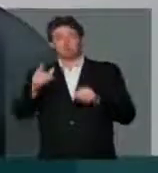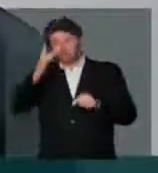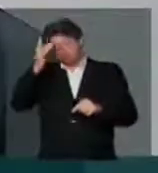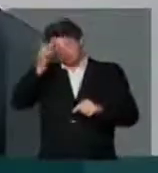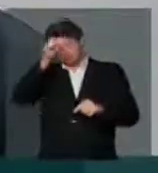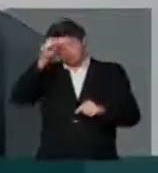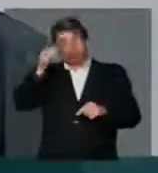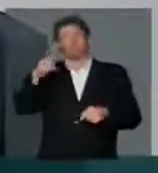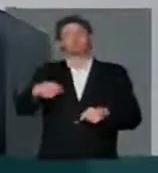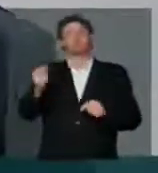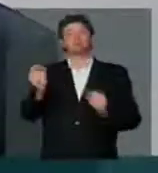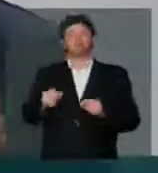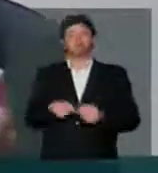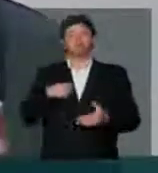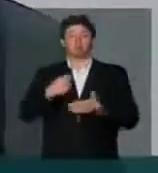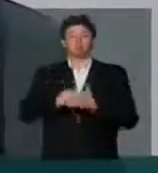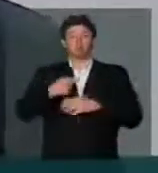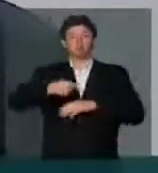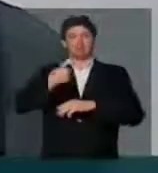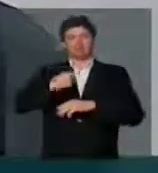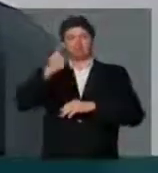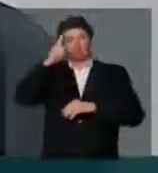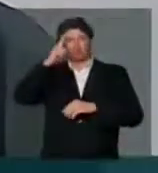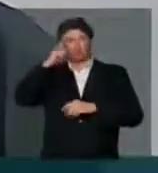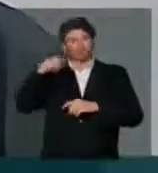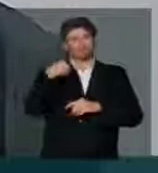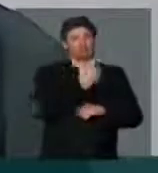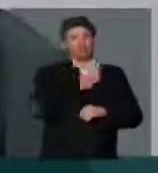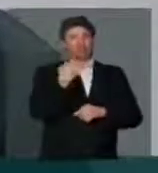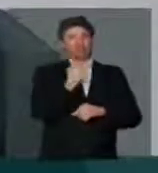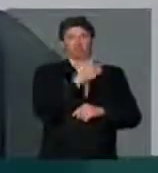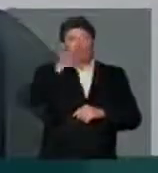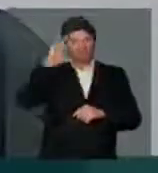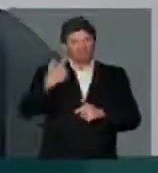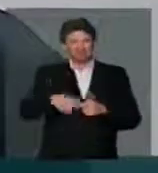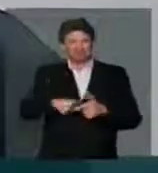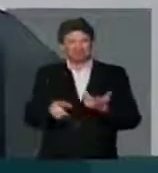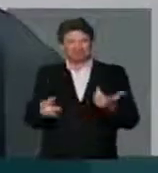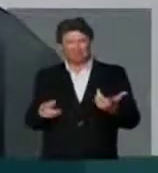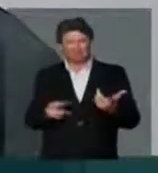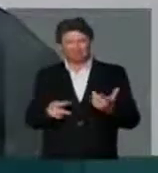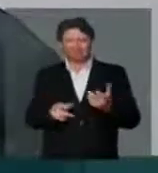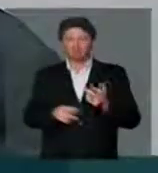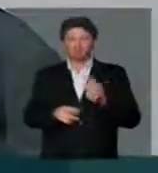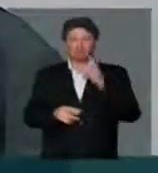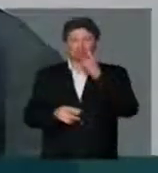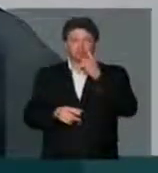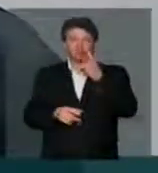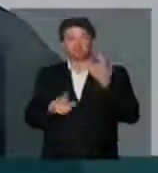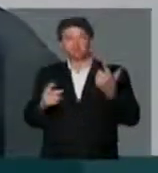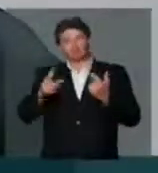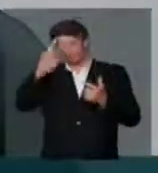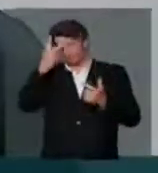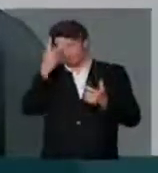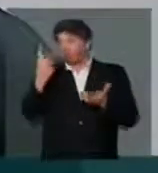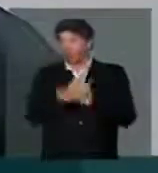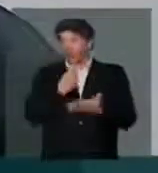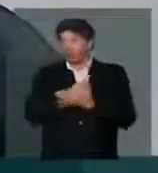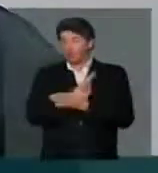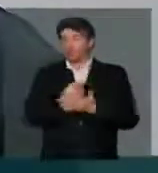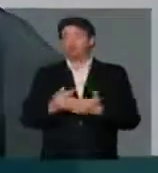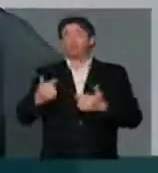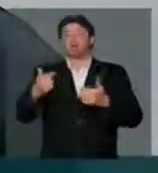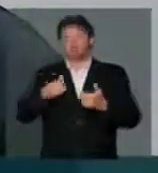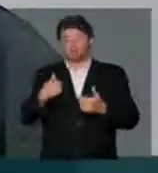clientes terão que pagar pedágio todo dia para ir vir, para resolver esses problemas. Quer dizer, isso é um equívoco, é um erro. Eu